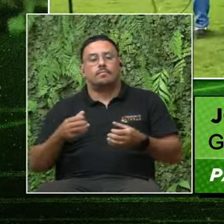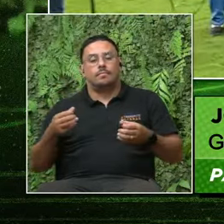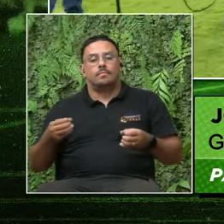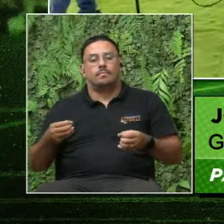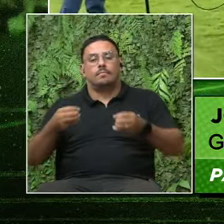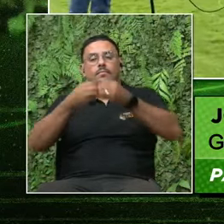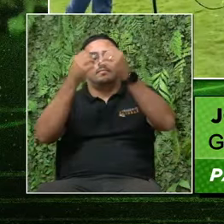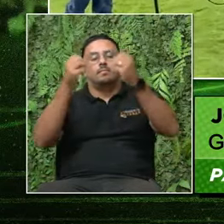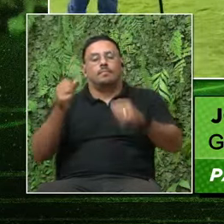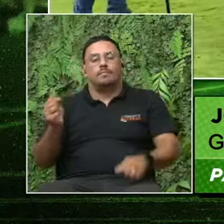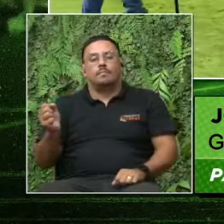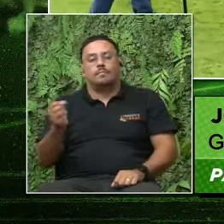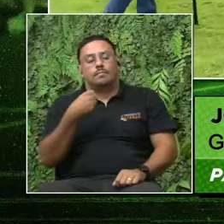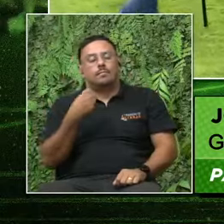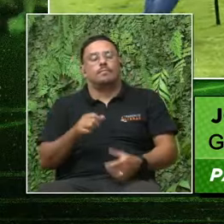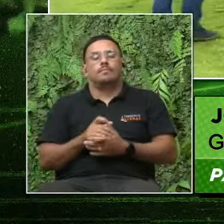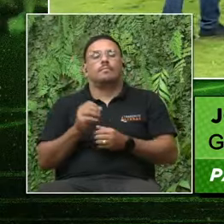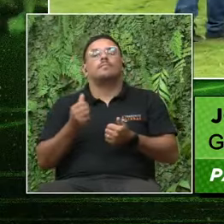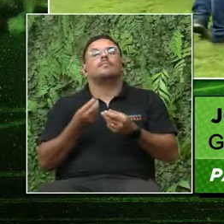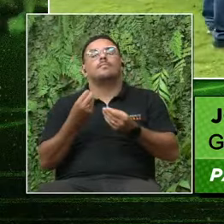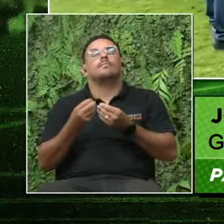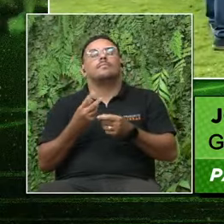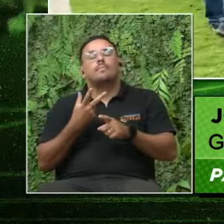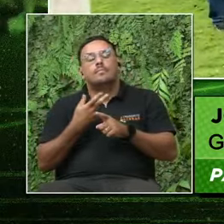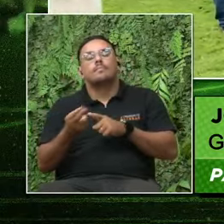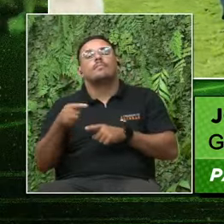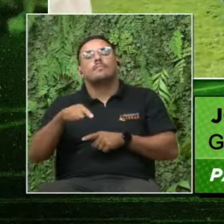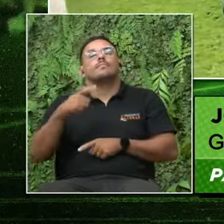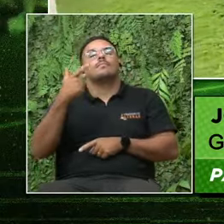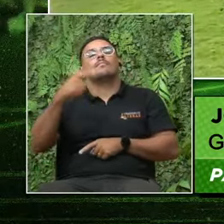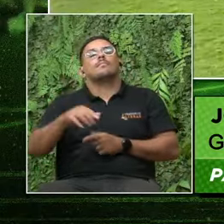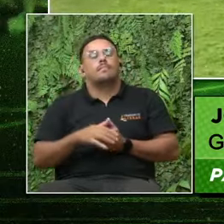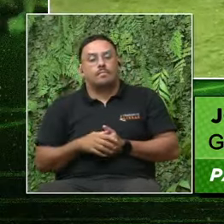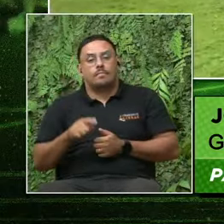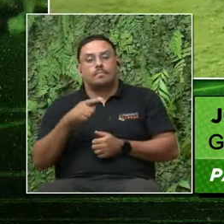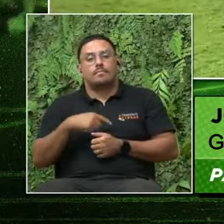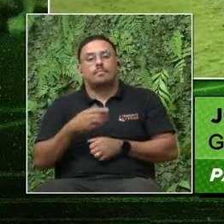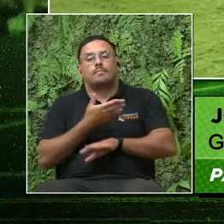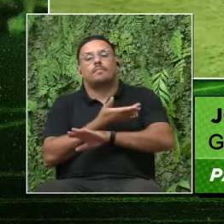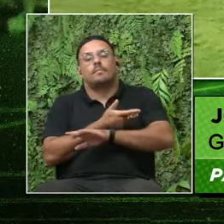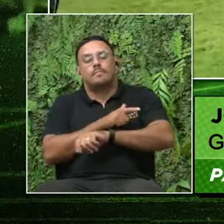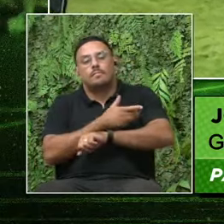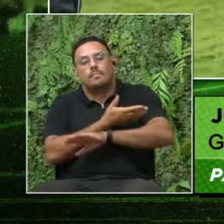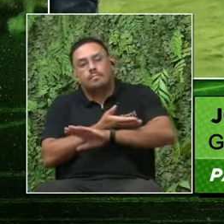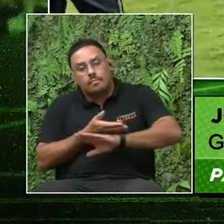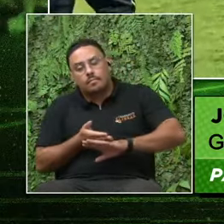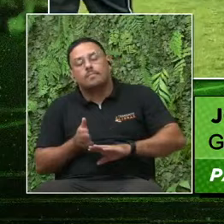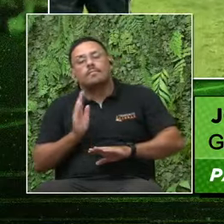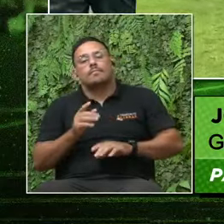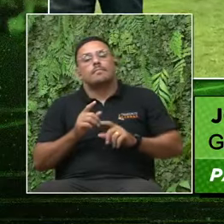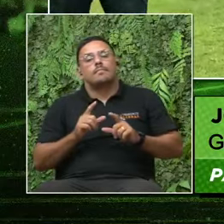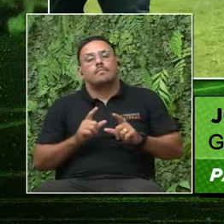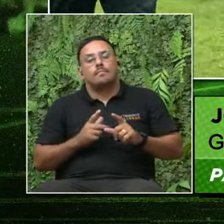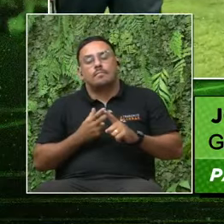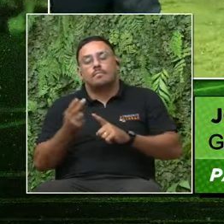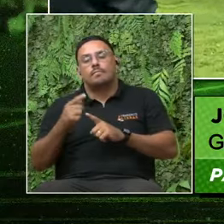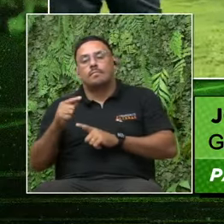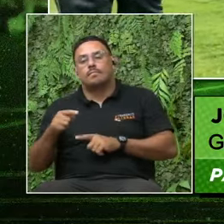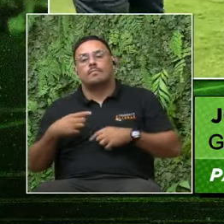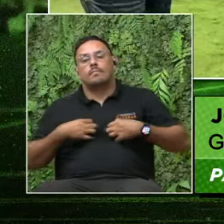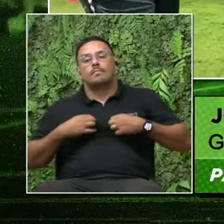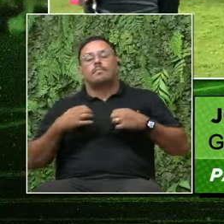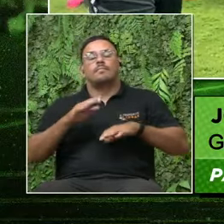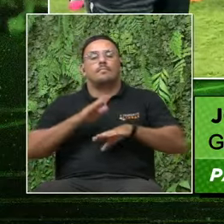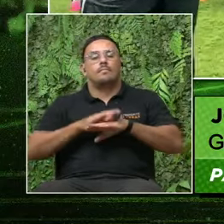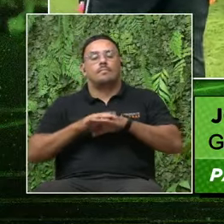chope dos outros aí como é que é bom R ganhar aqui de novo na nossa aqui aqui vocês estão acostumados de mais ganhar principalmente você né velho o cara que mais ganhou com a camisa do